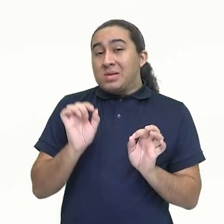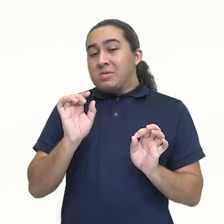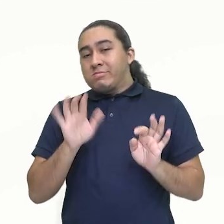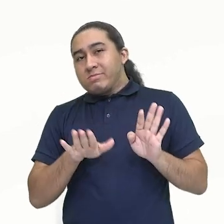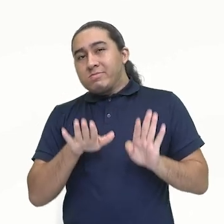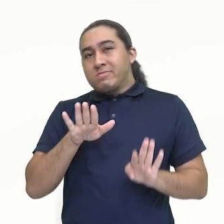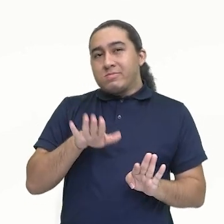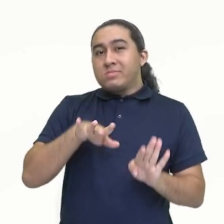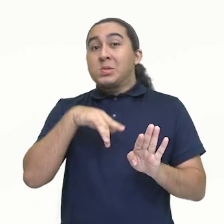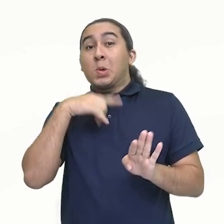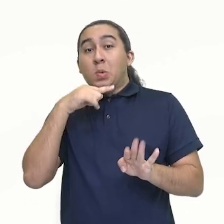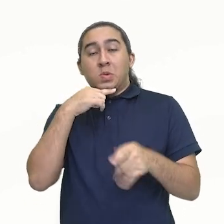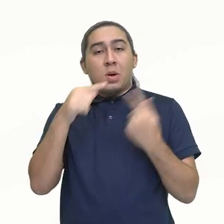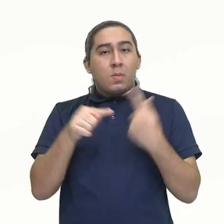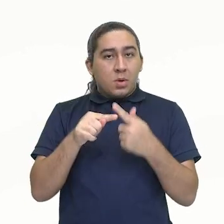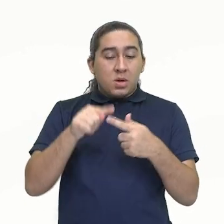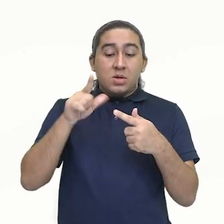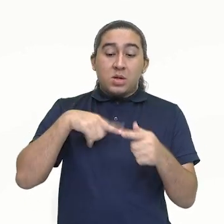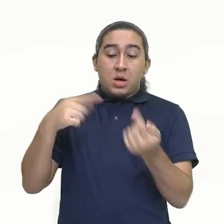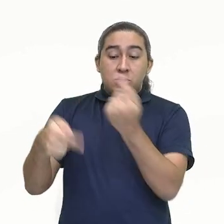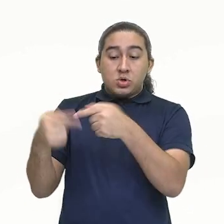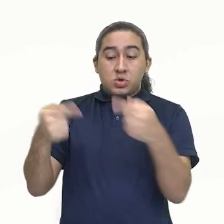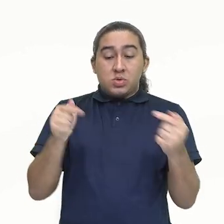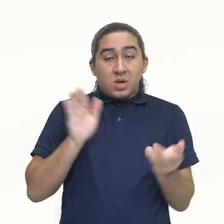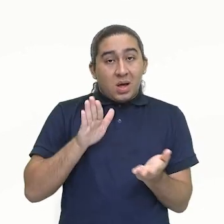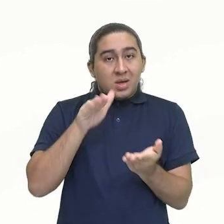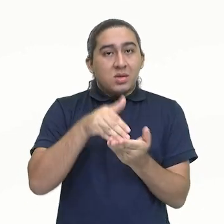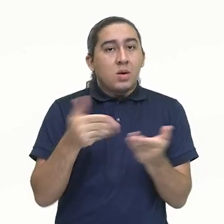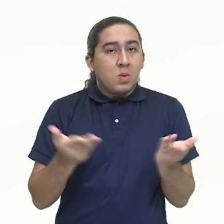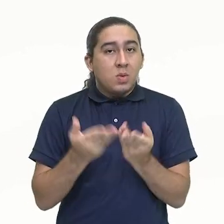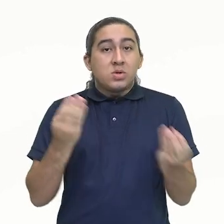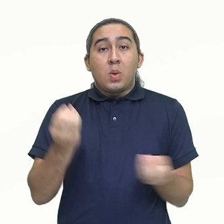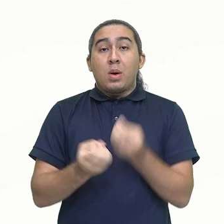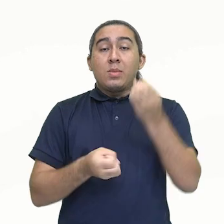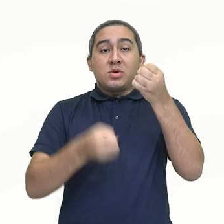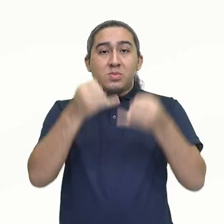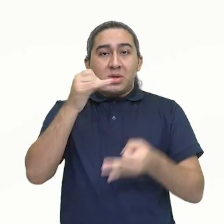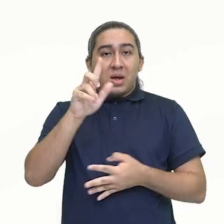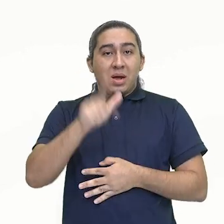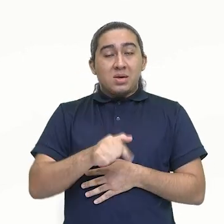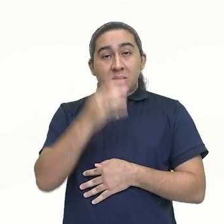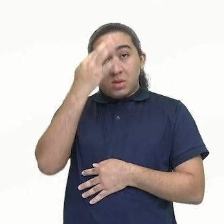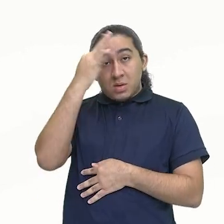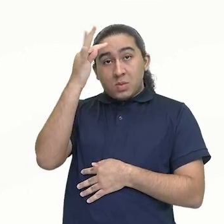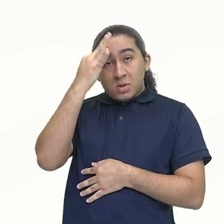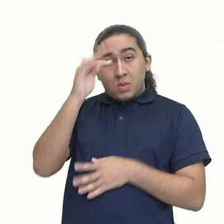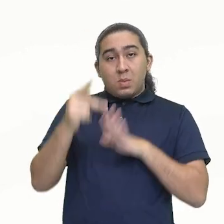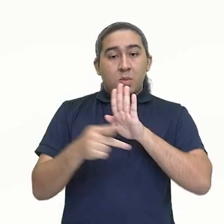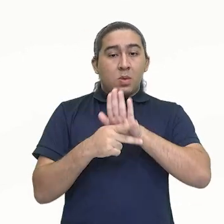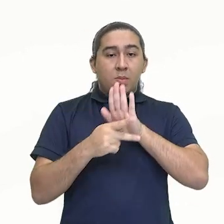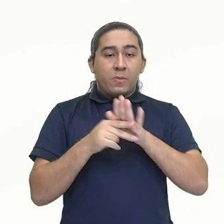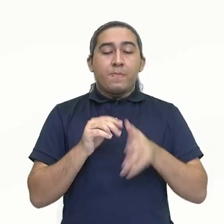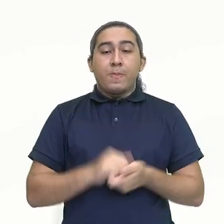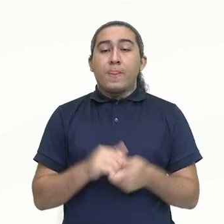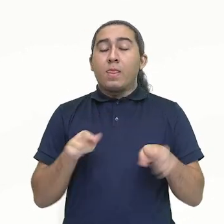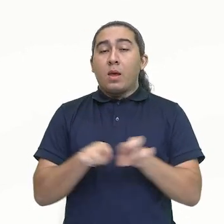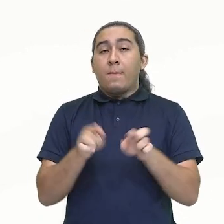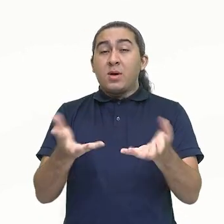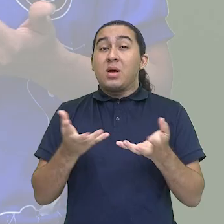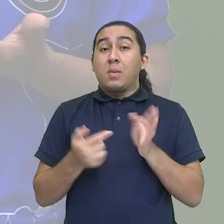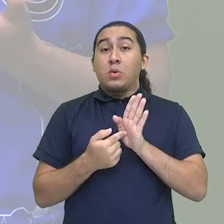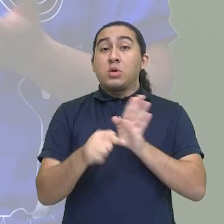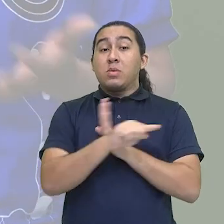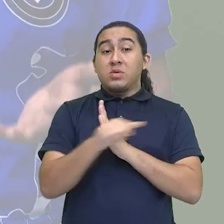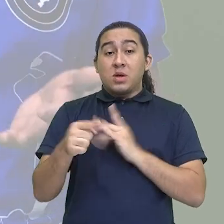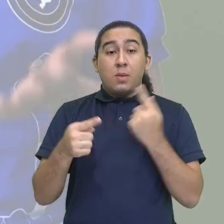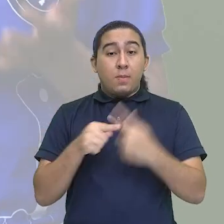há uma discussão na explicação da origem da vida através dessas teorias, e eu quero mostrar para vocês